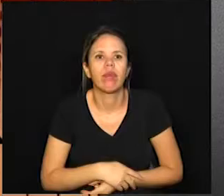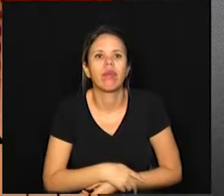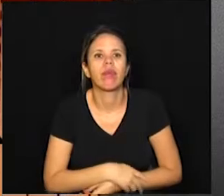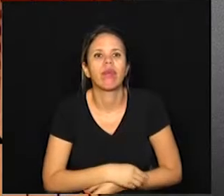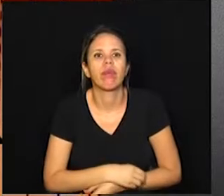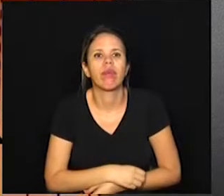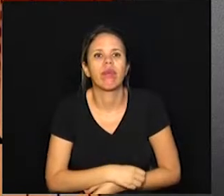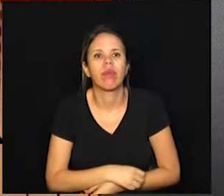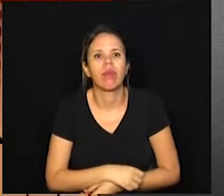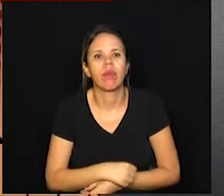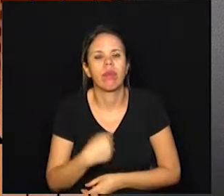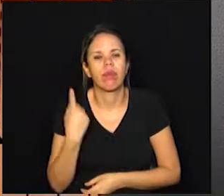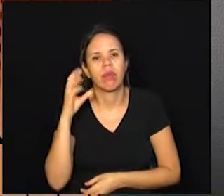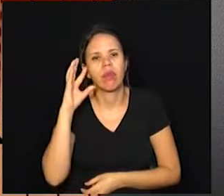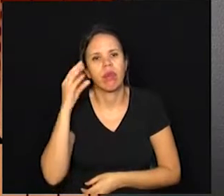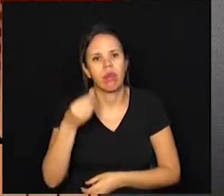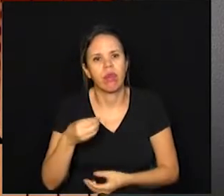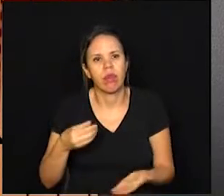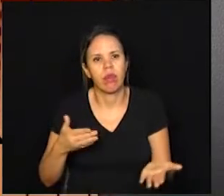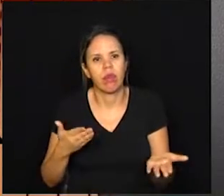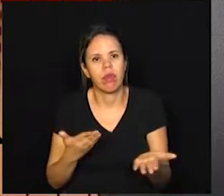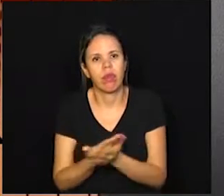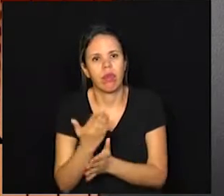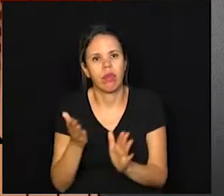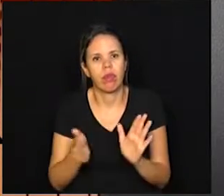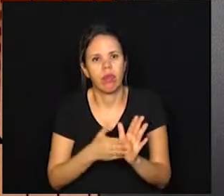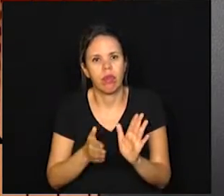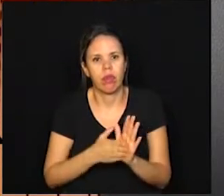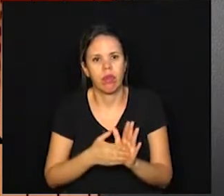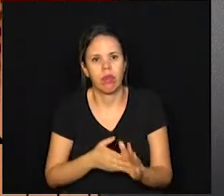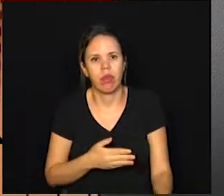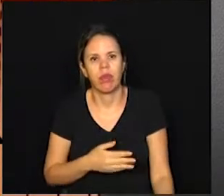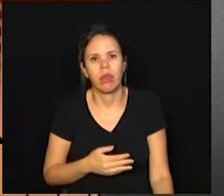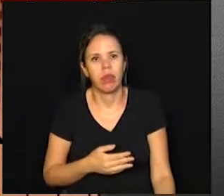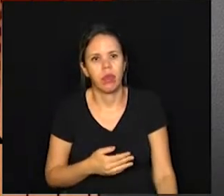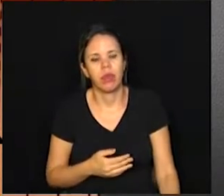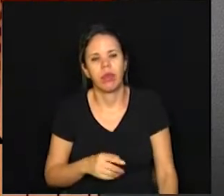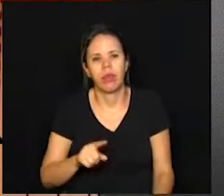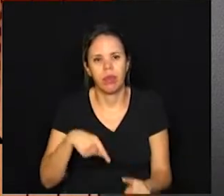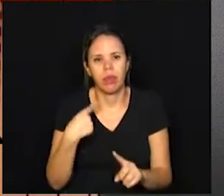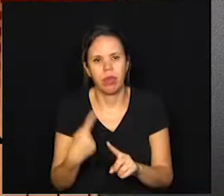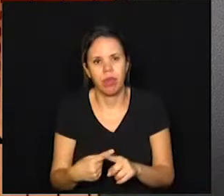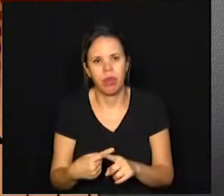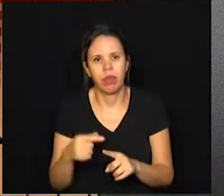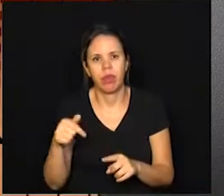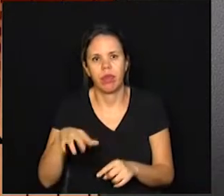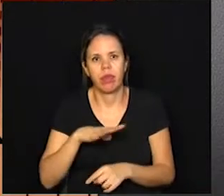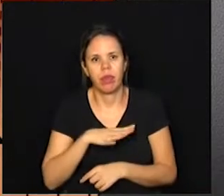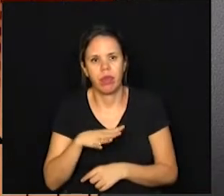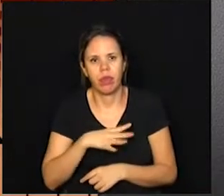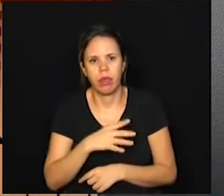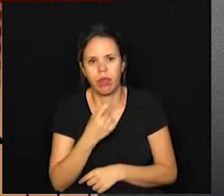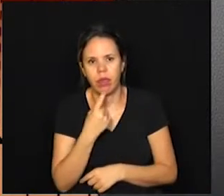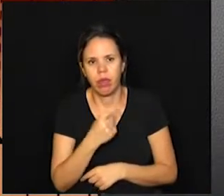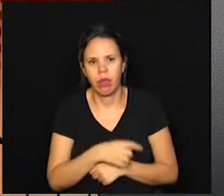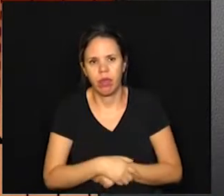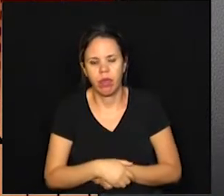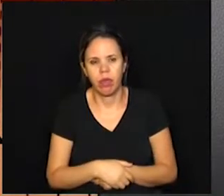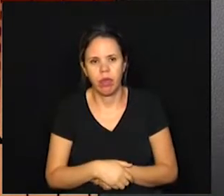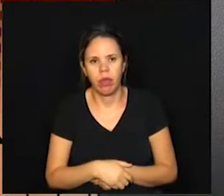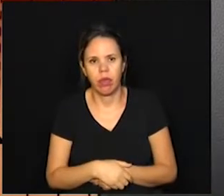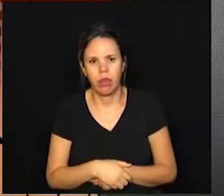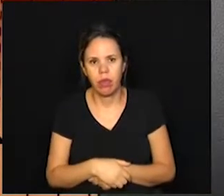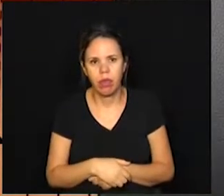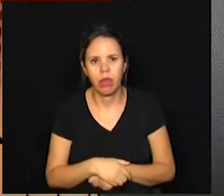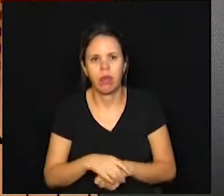nós entendemos que a aprovação dessa propositura vai dar mais um instrumento para a cidade de Campinas, né? Com